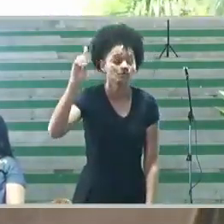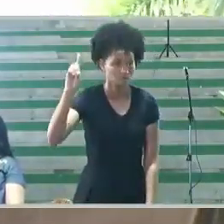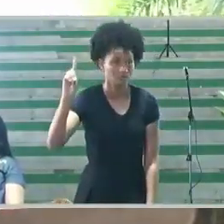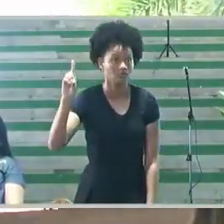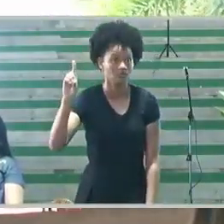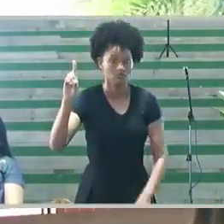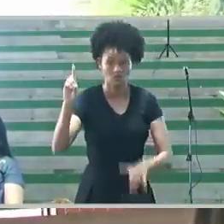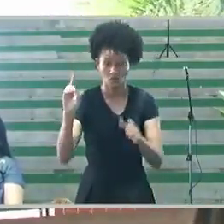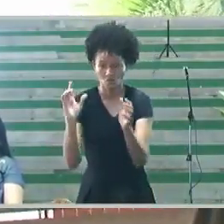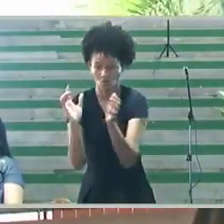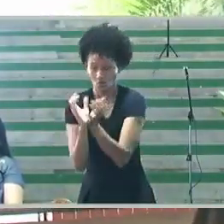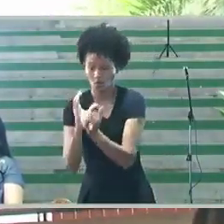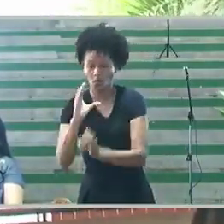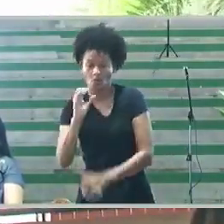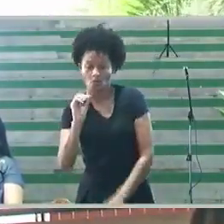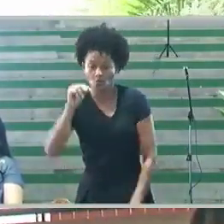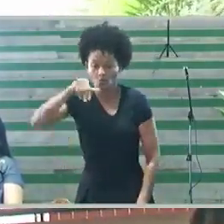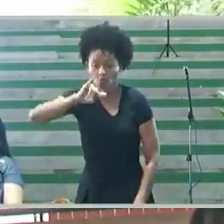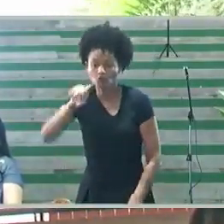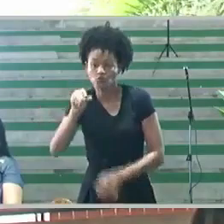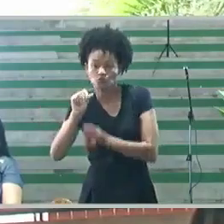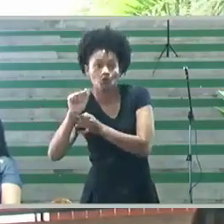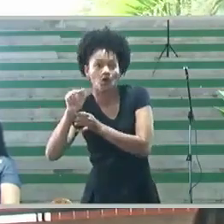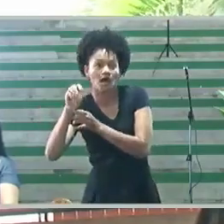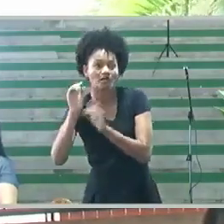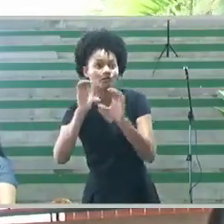que o conjuade vai chegar lá em cima.